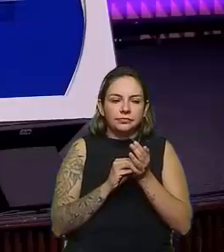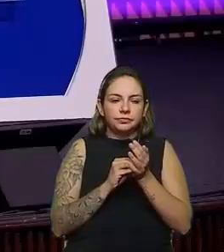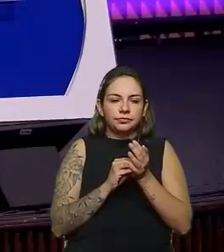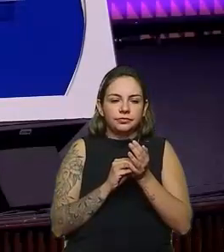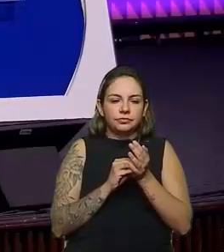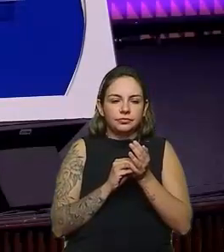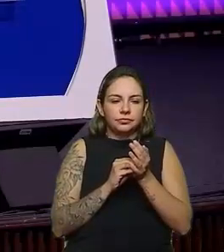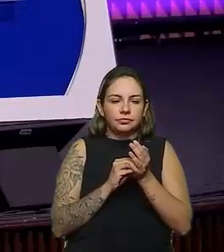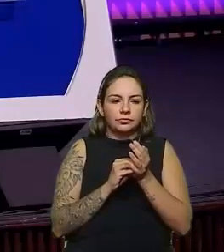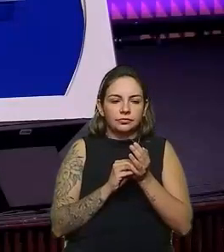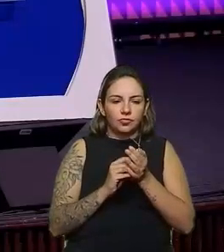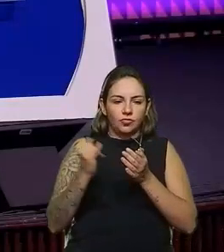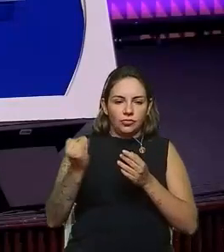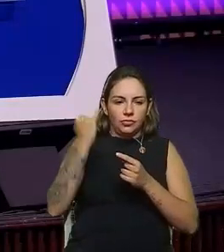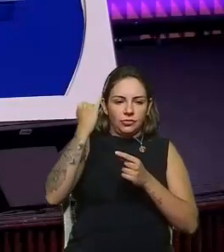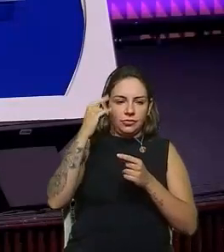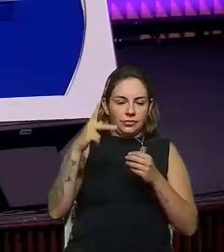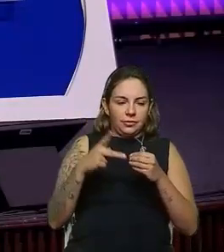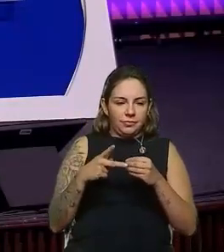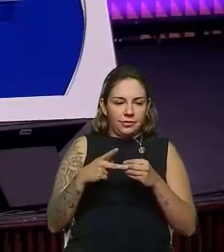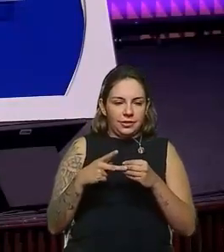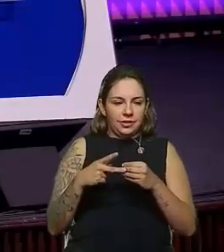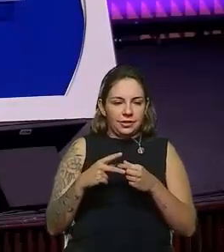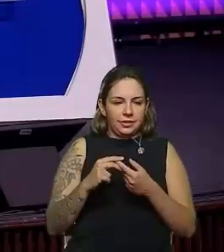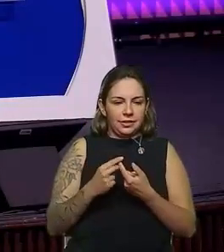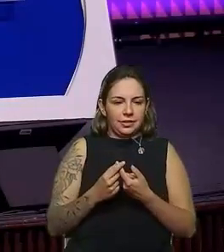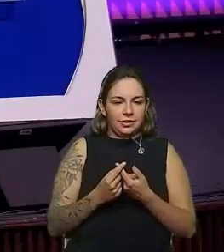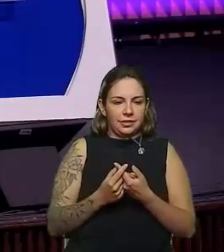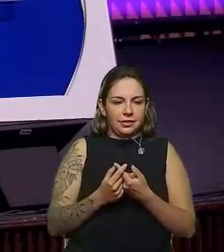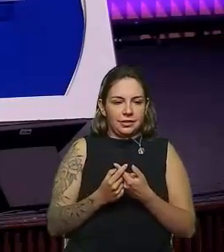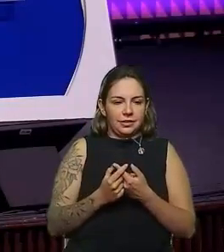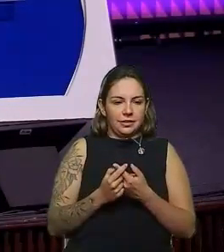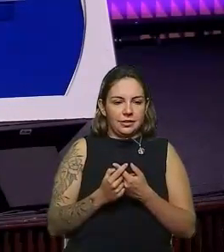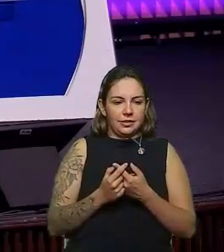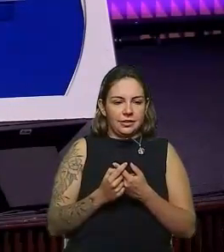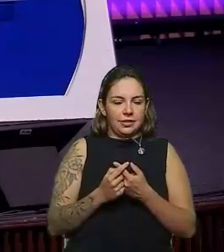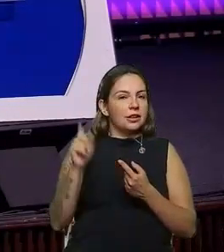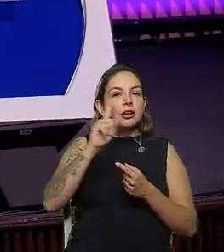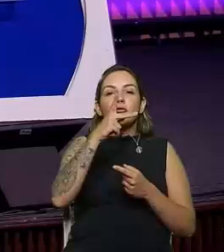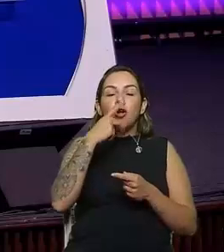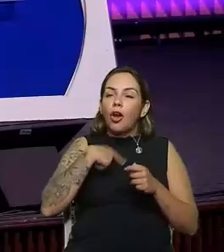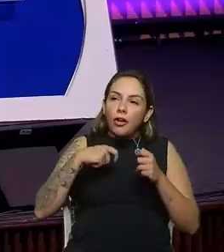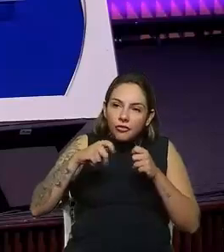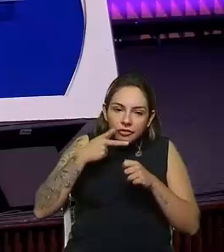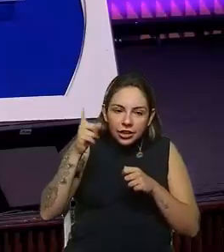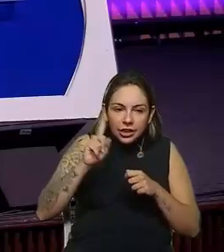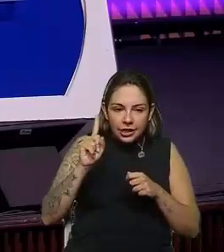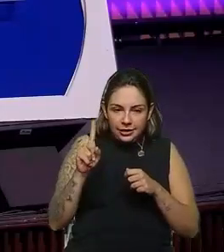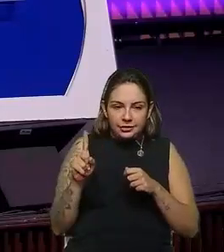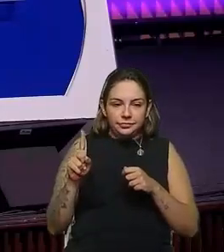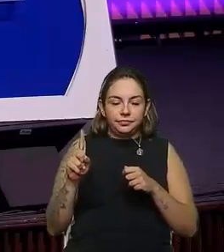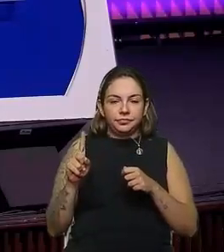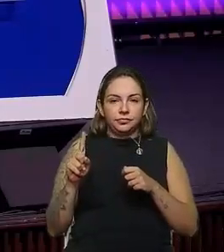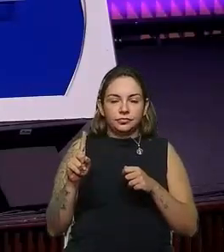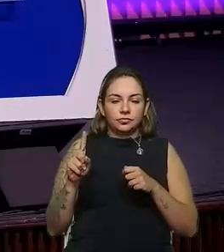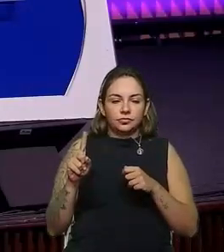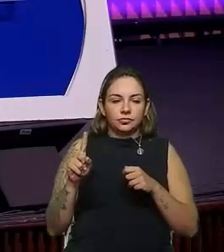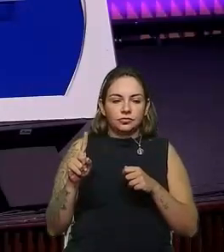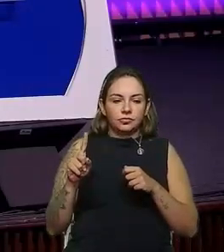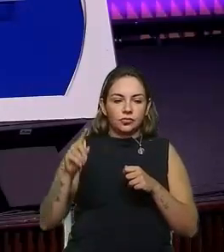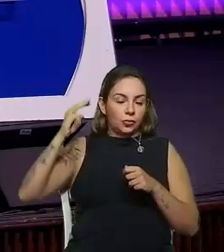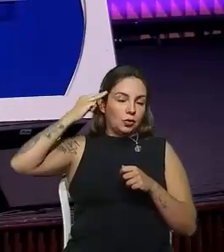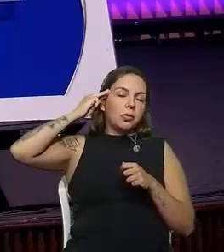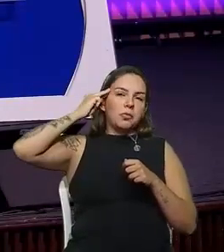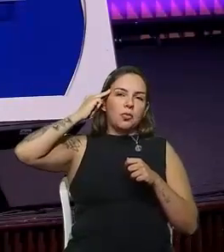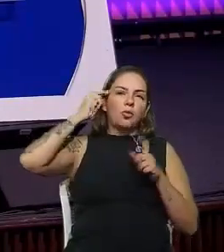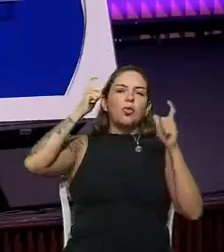história? O verso importante é esta pedra de ferro, futuro osso do Brasil. Não é exatamente uma correção, Marcelino. É o seguinte, no Memorial